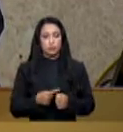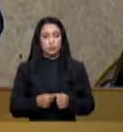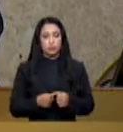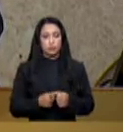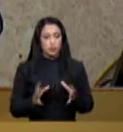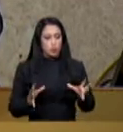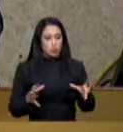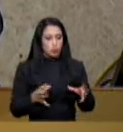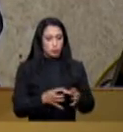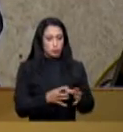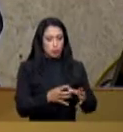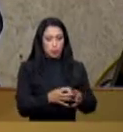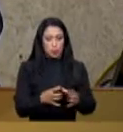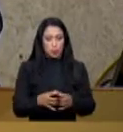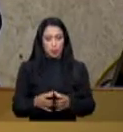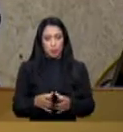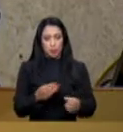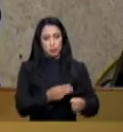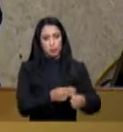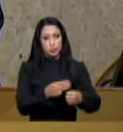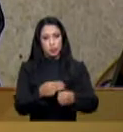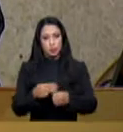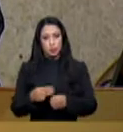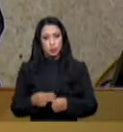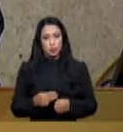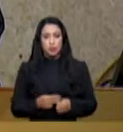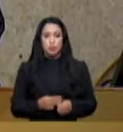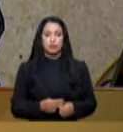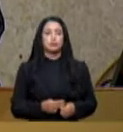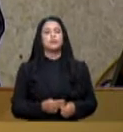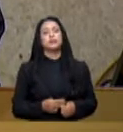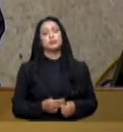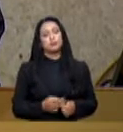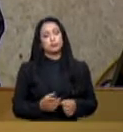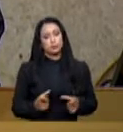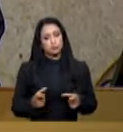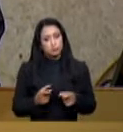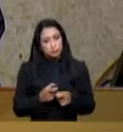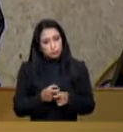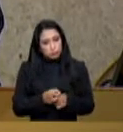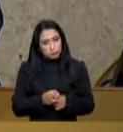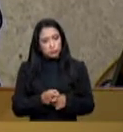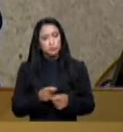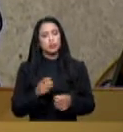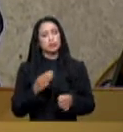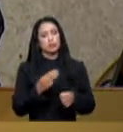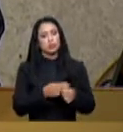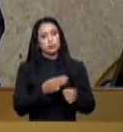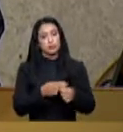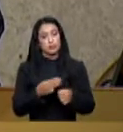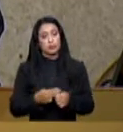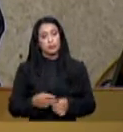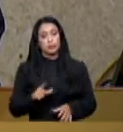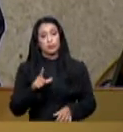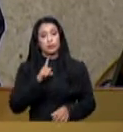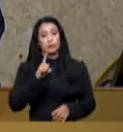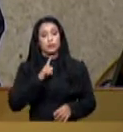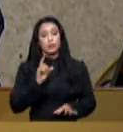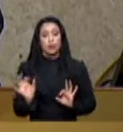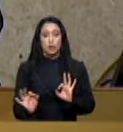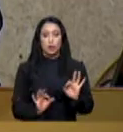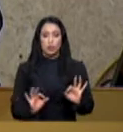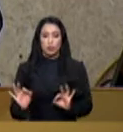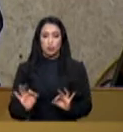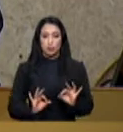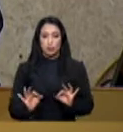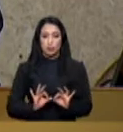urbanas e micro-regiões constituídas por agrupamento de municípios limítrofes para integrar a